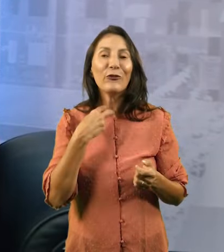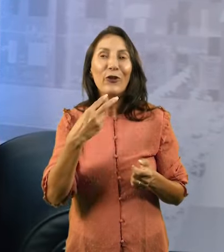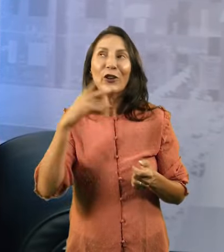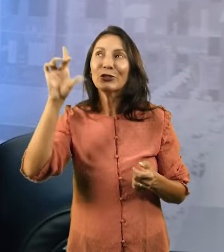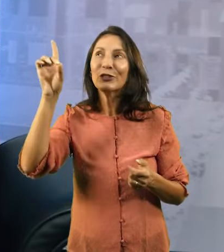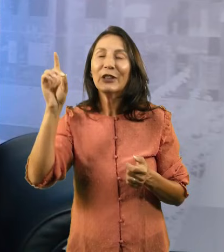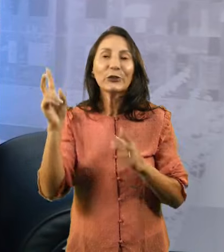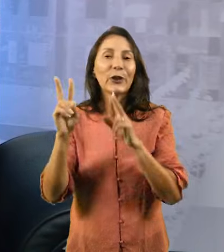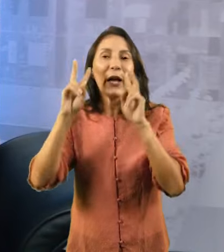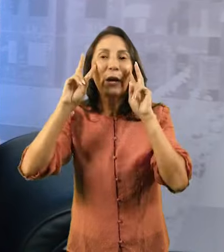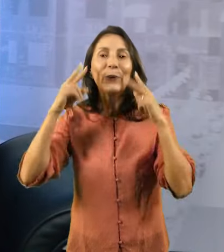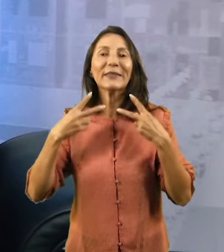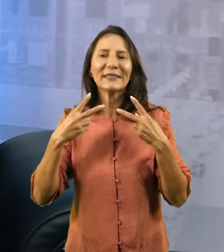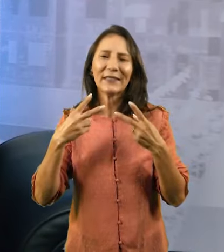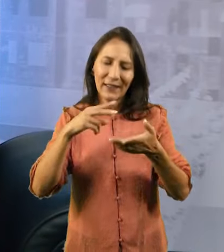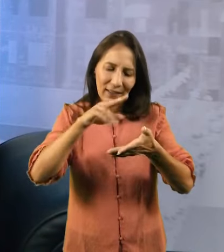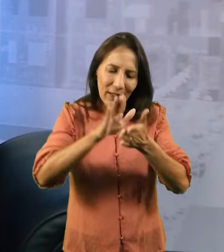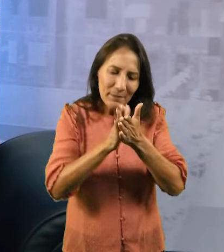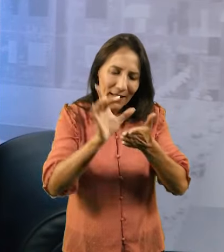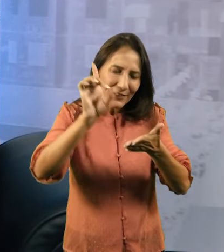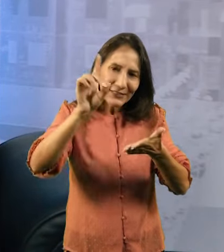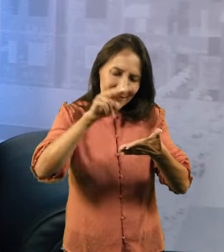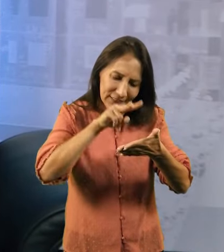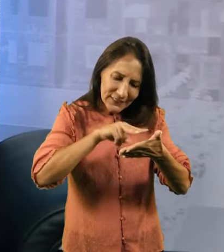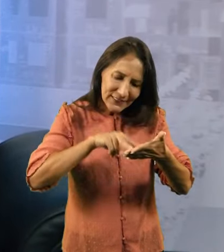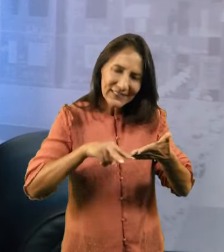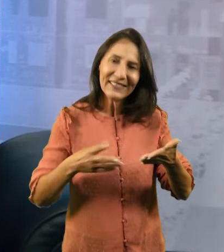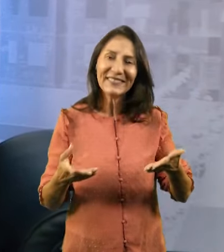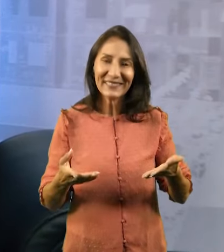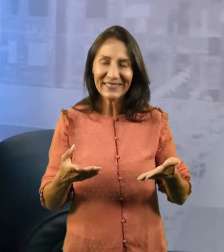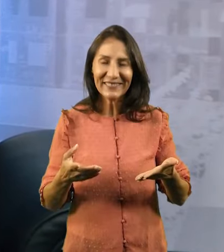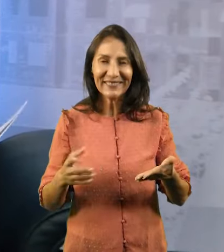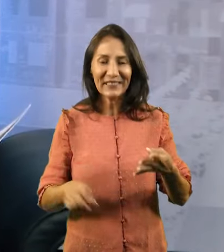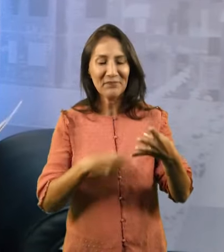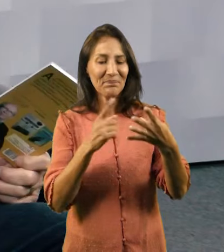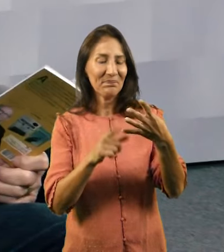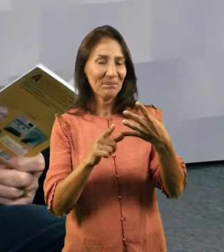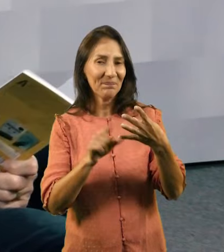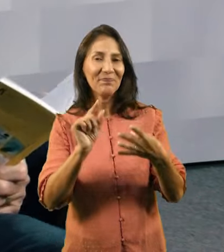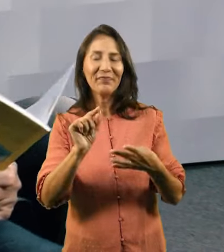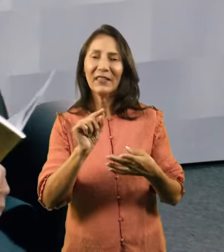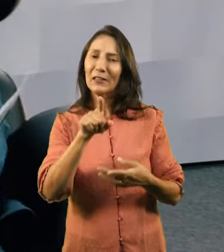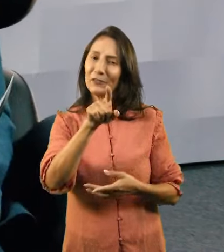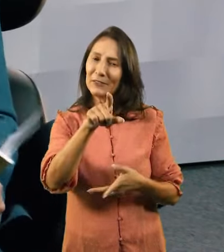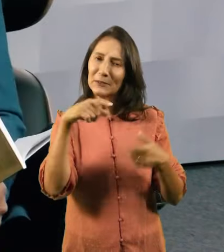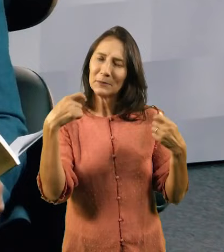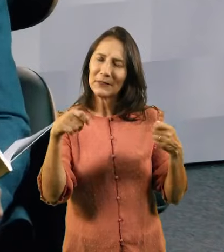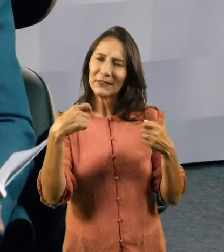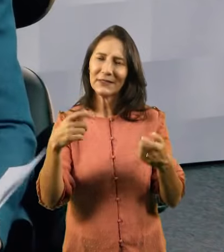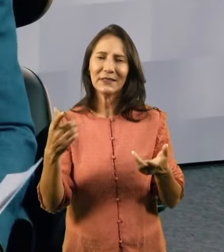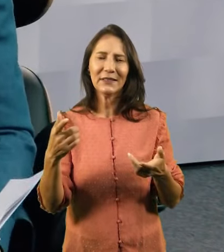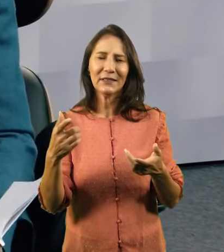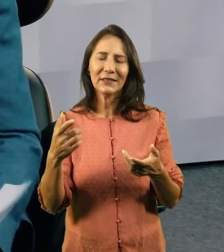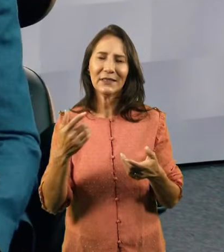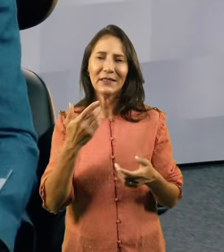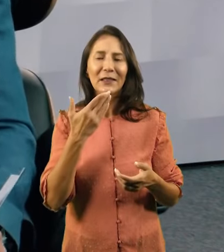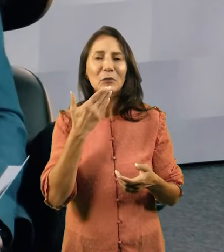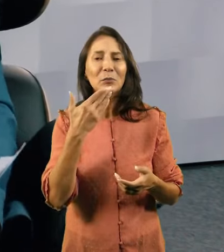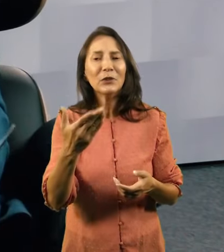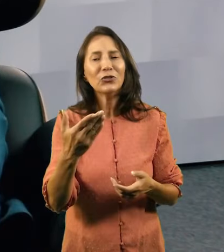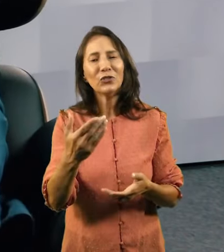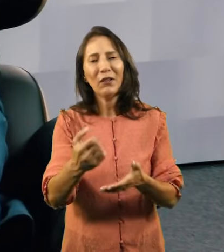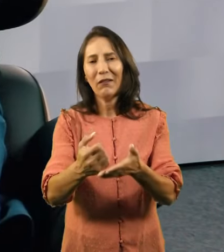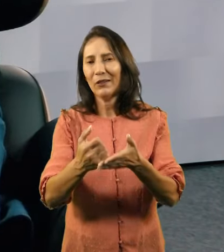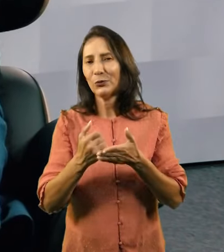né? A quarta coisa é buscar ajuda. Temos que tirar